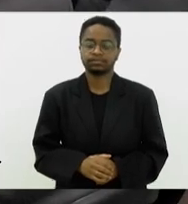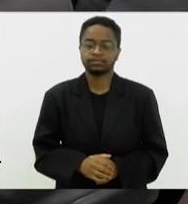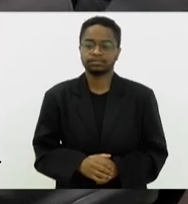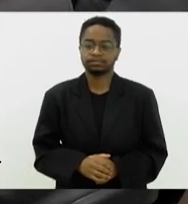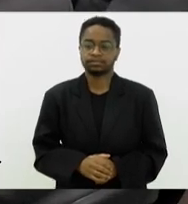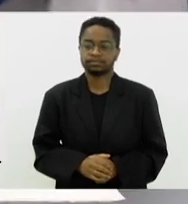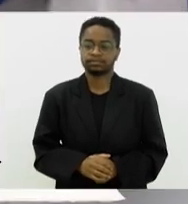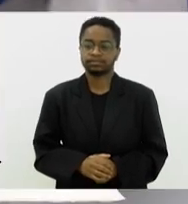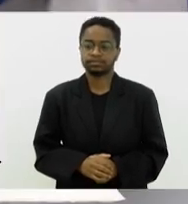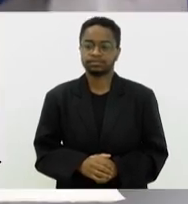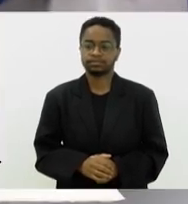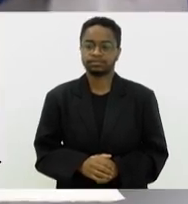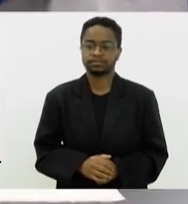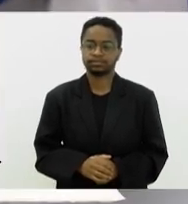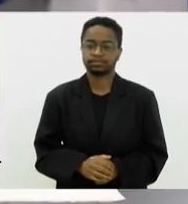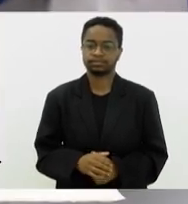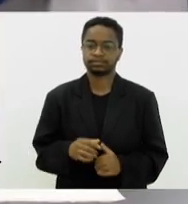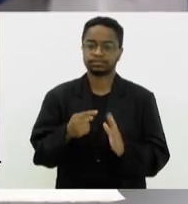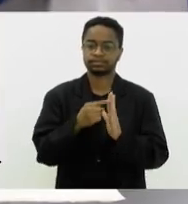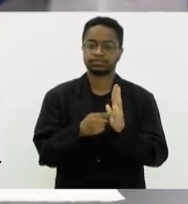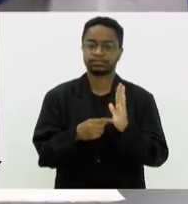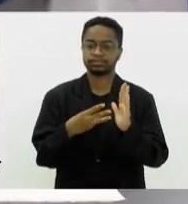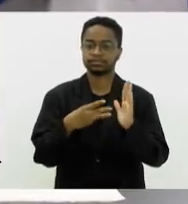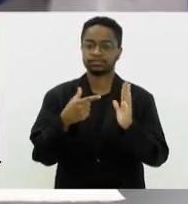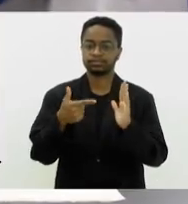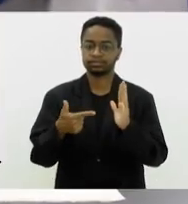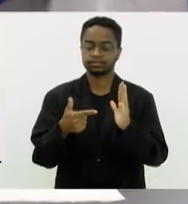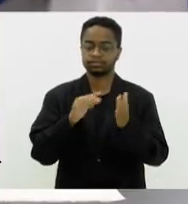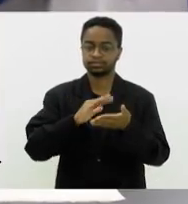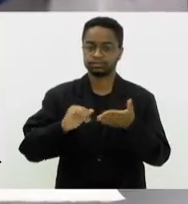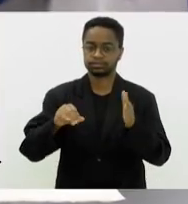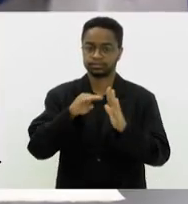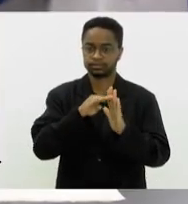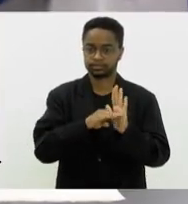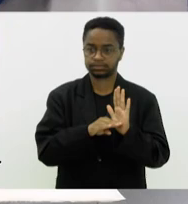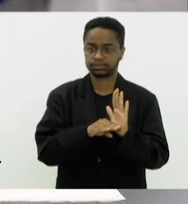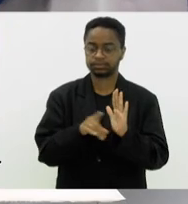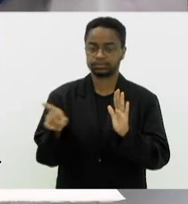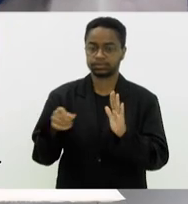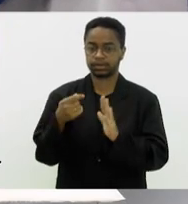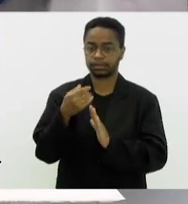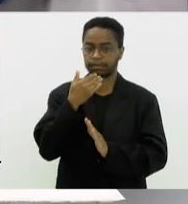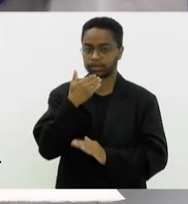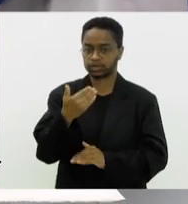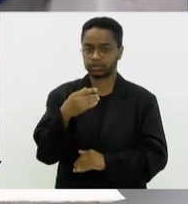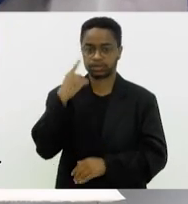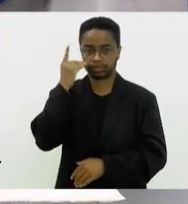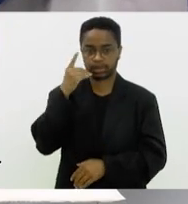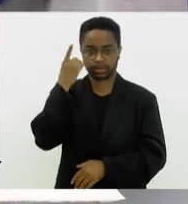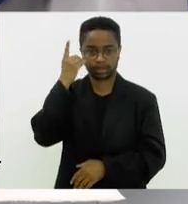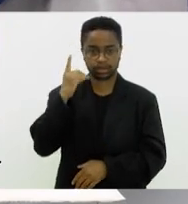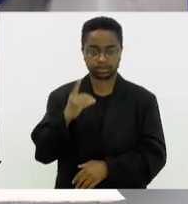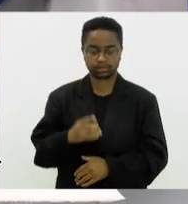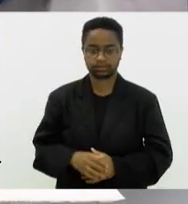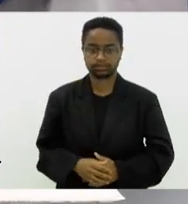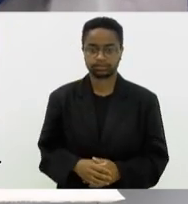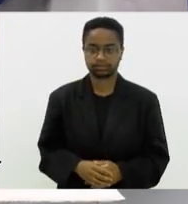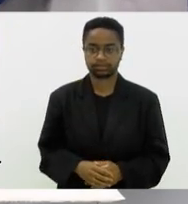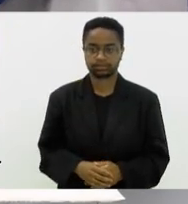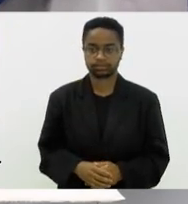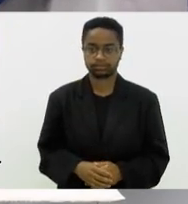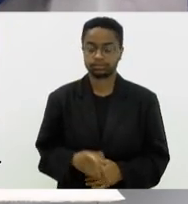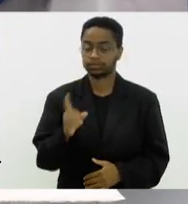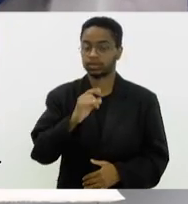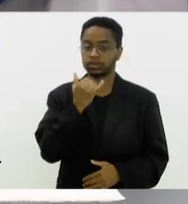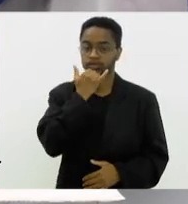Bem. O 32 da pauta foi retirado de pauta a pedido da autora, deputada Dani. Ah, não,